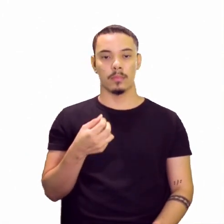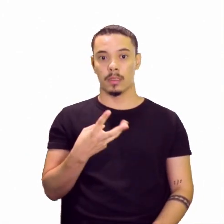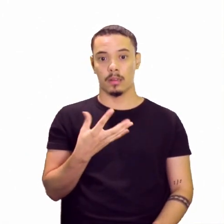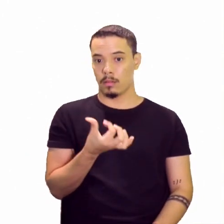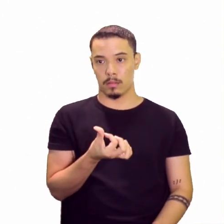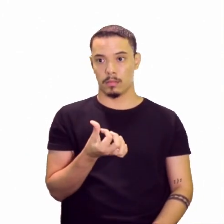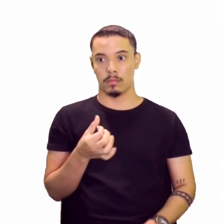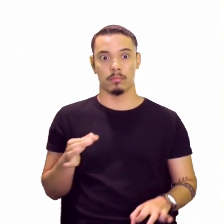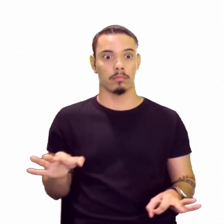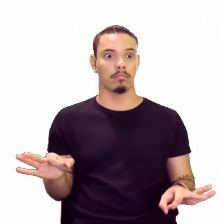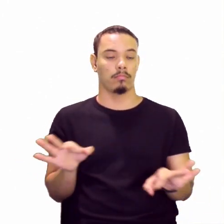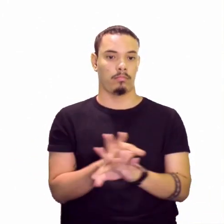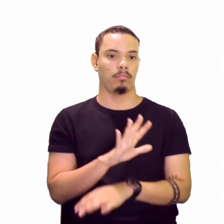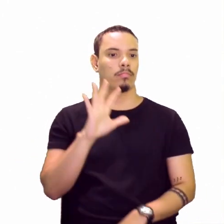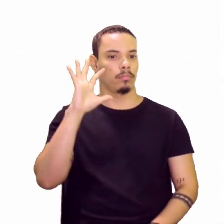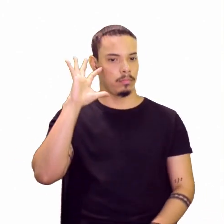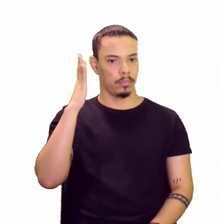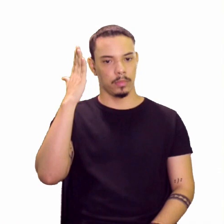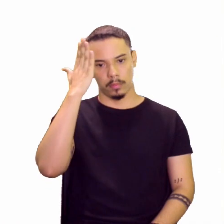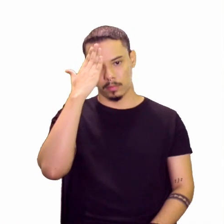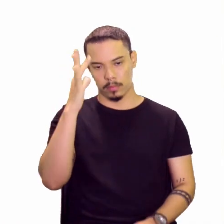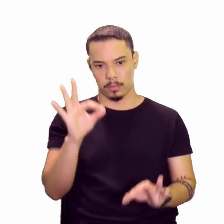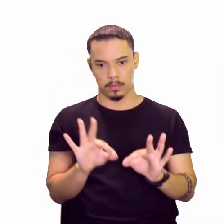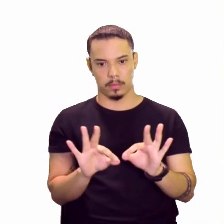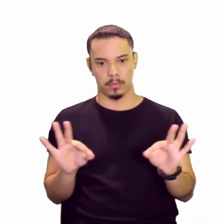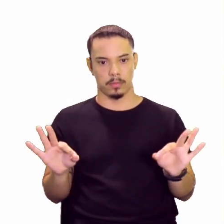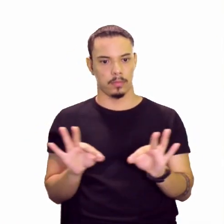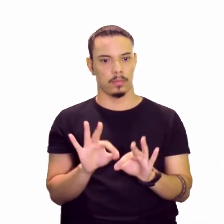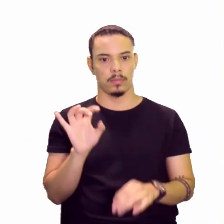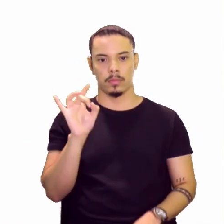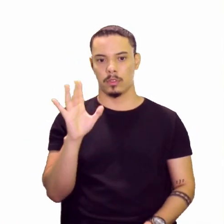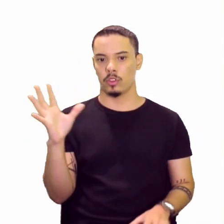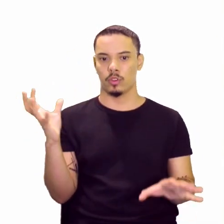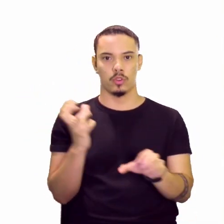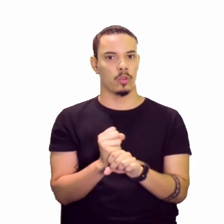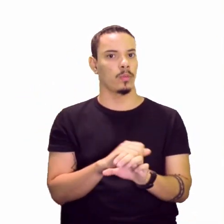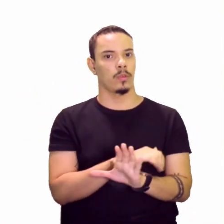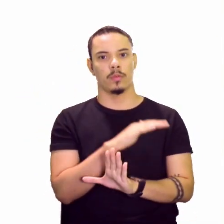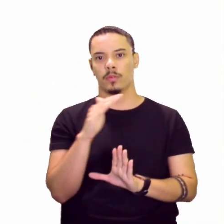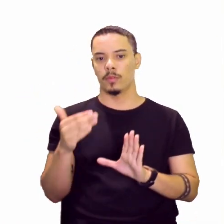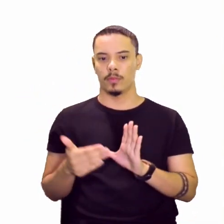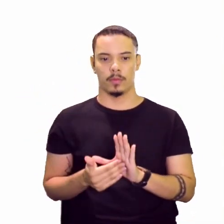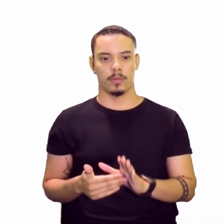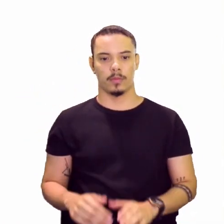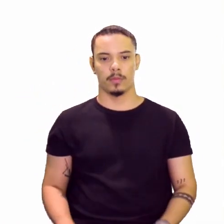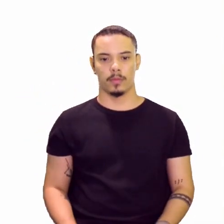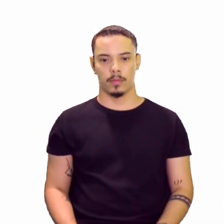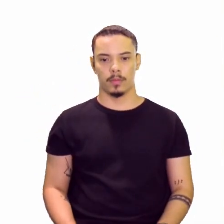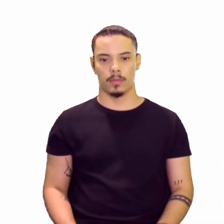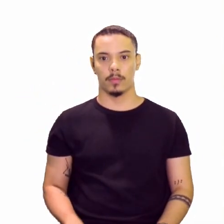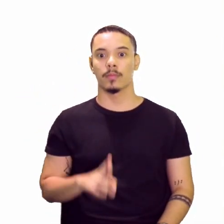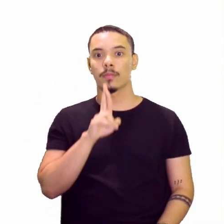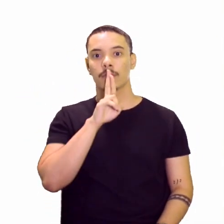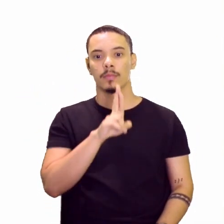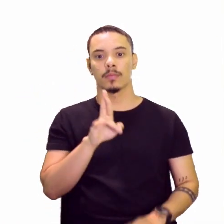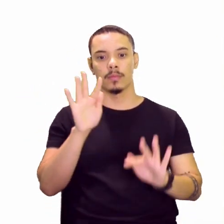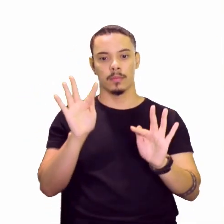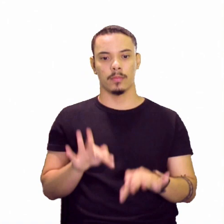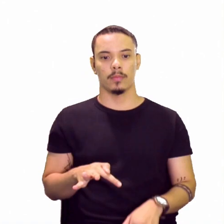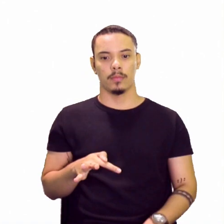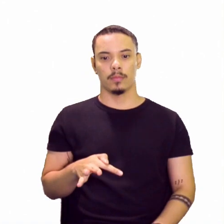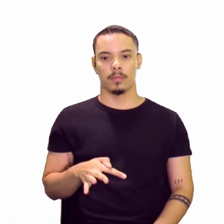36. Logo, para a gente achar a distância percorrida, é só fazer a soma. Somar as 3 áreas, pronto. Pronto, vai ter